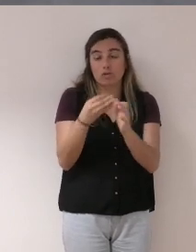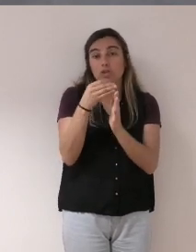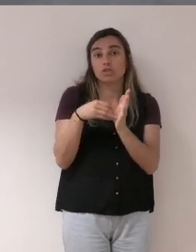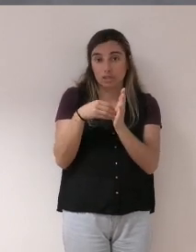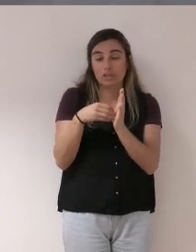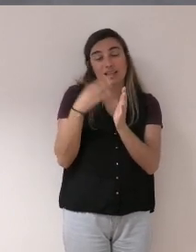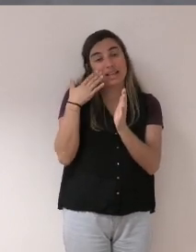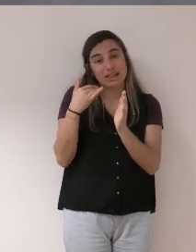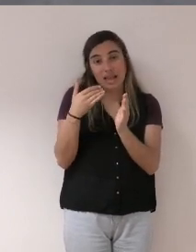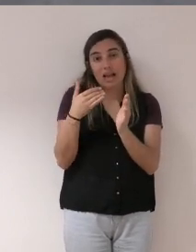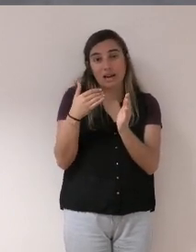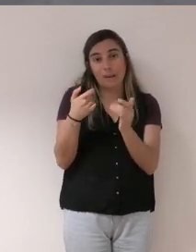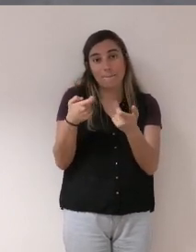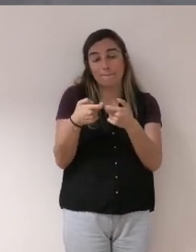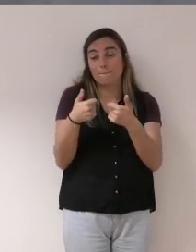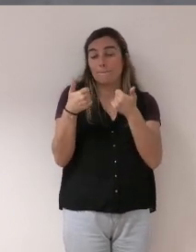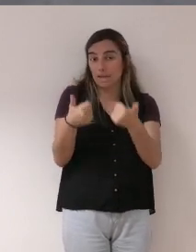escrita,